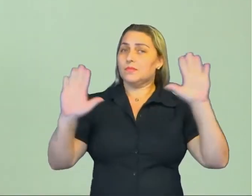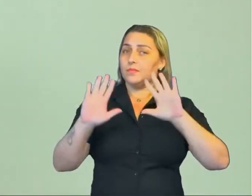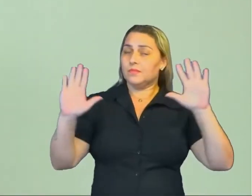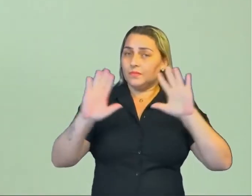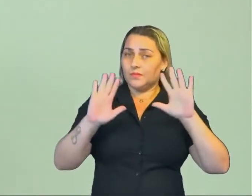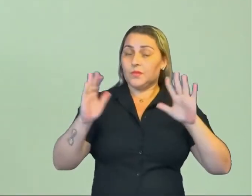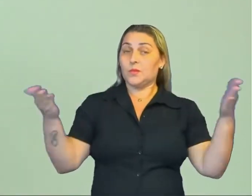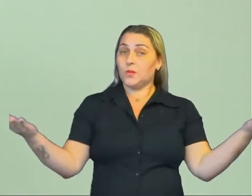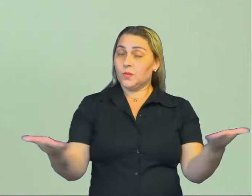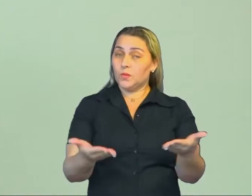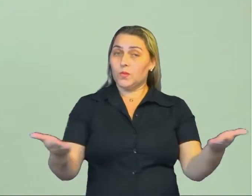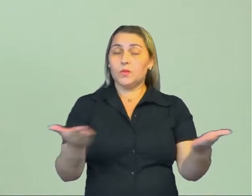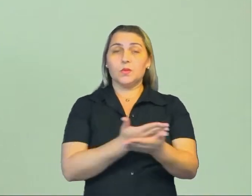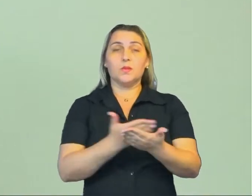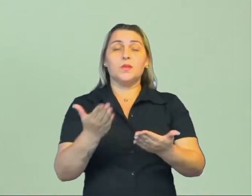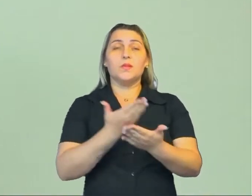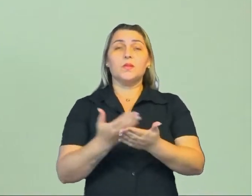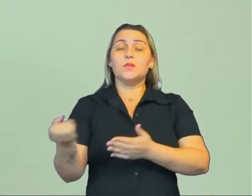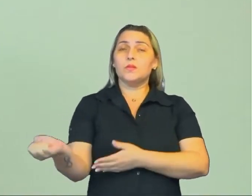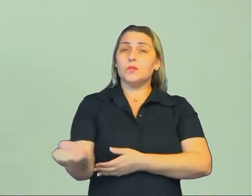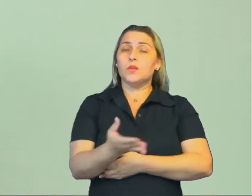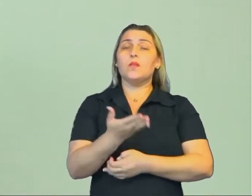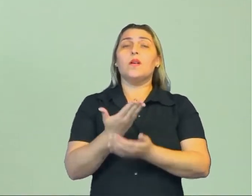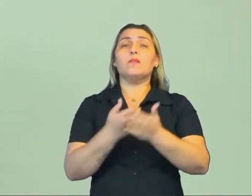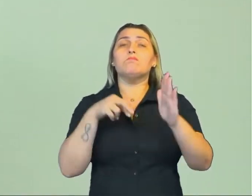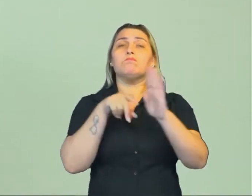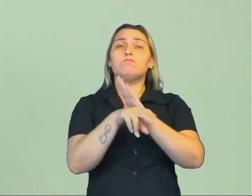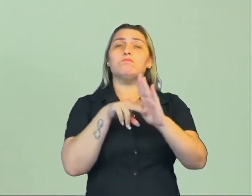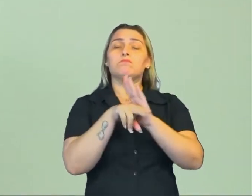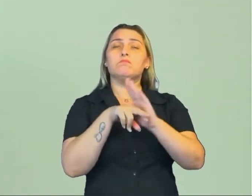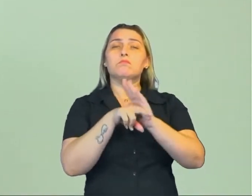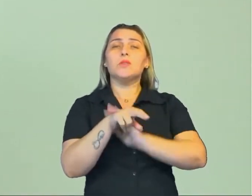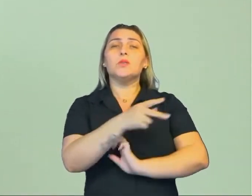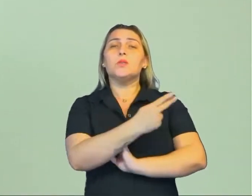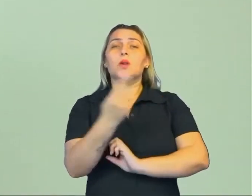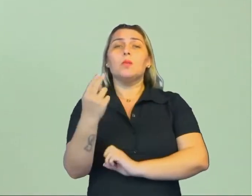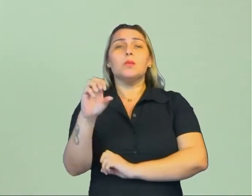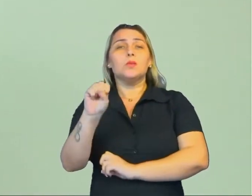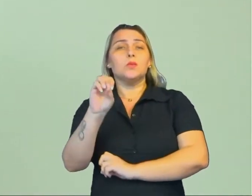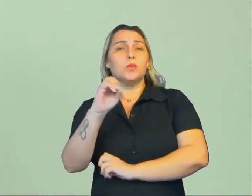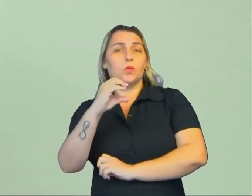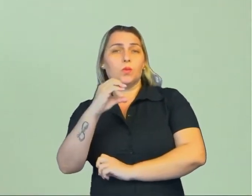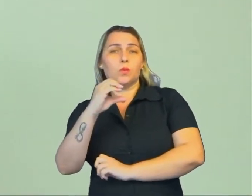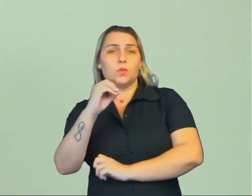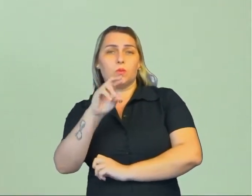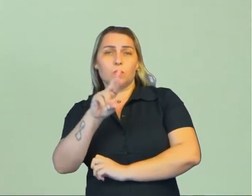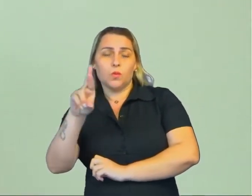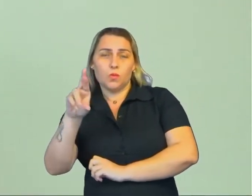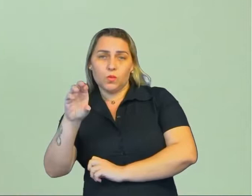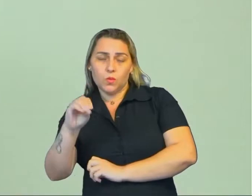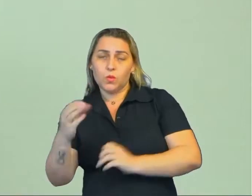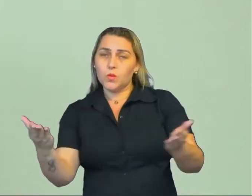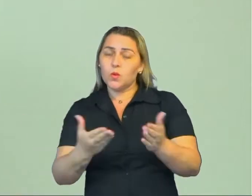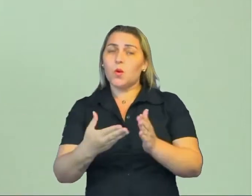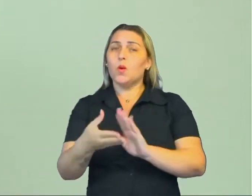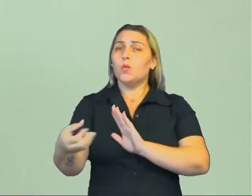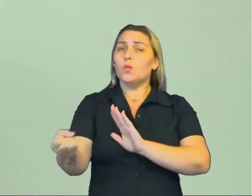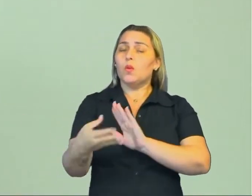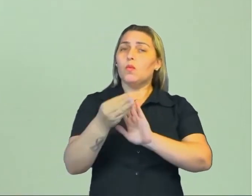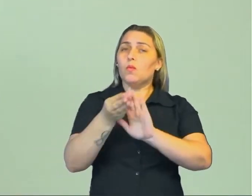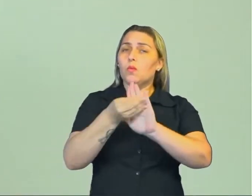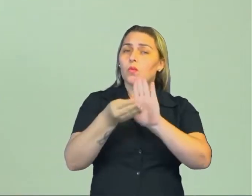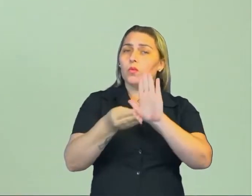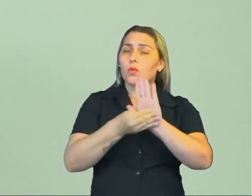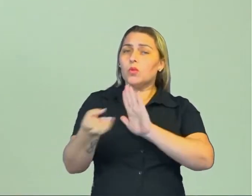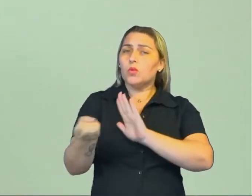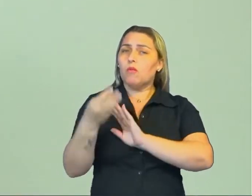Olá, meninos! Hoje vamos iniciar uma aula nova, uma aula de biologia. Meu nome é Socorro e hoje vamos iniciar um novo conteúdo, uma